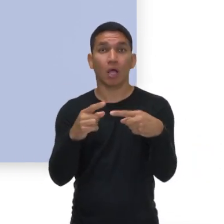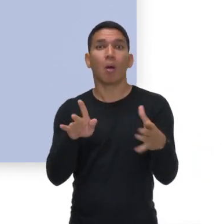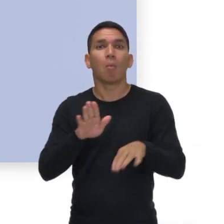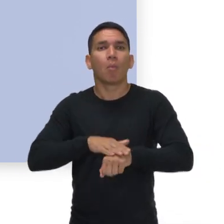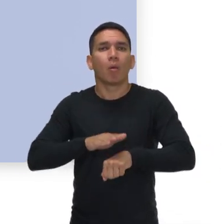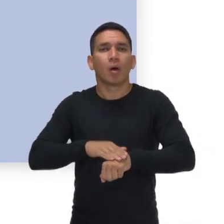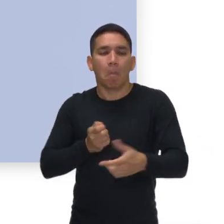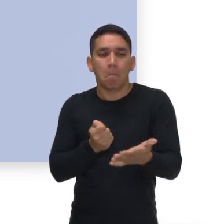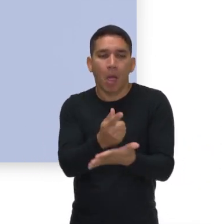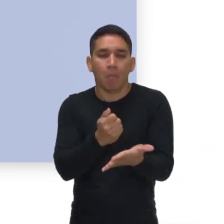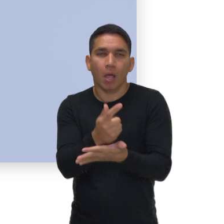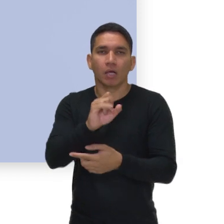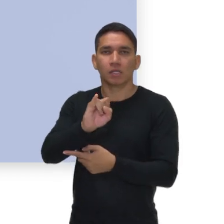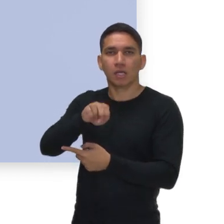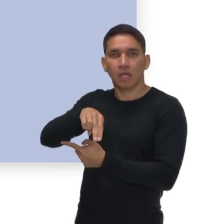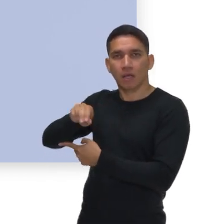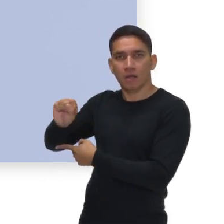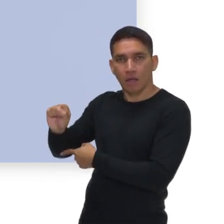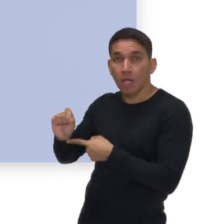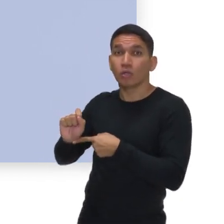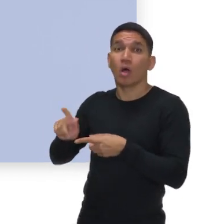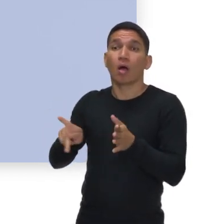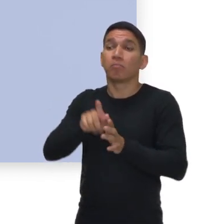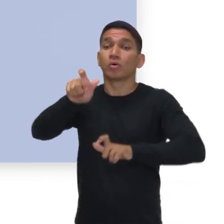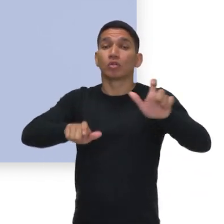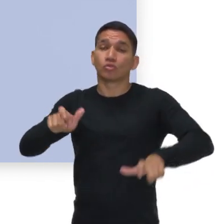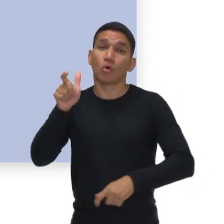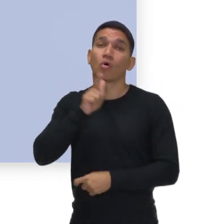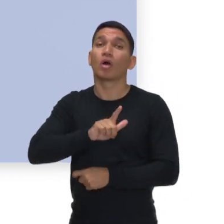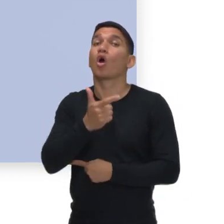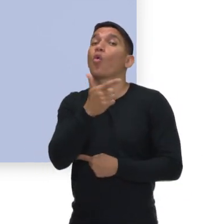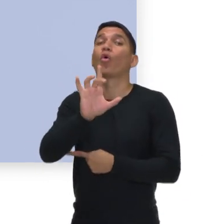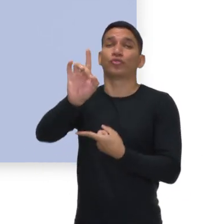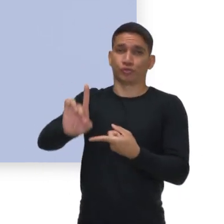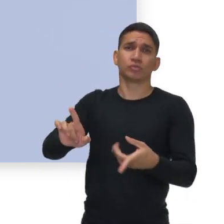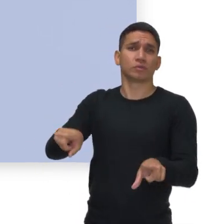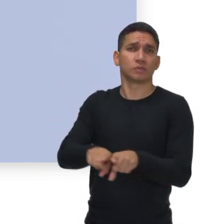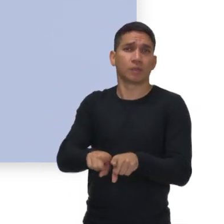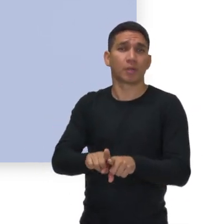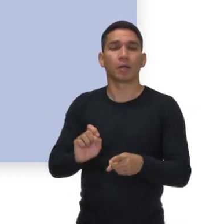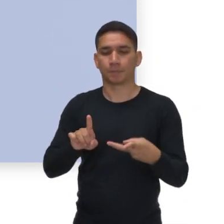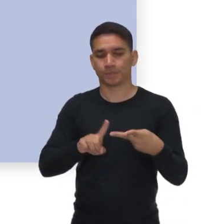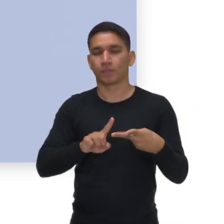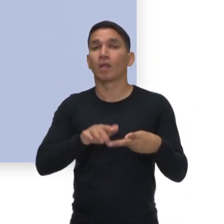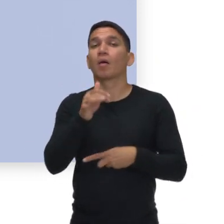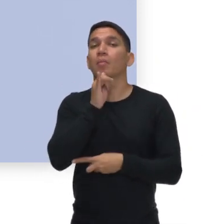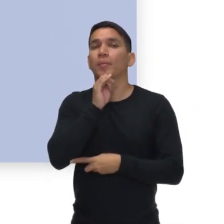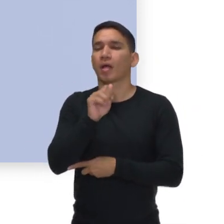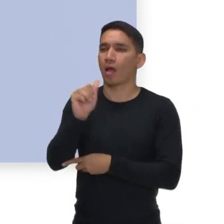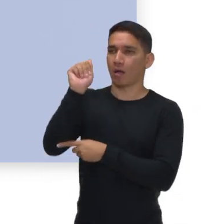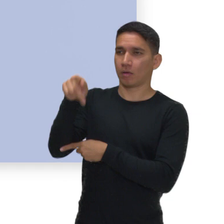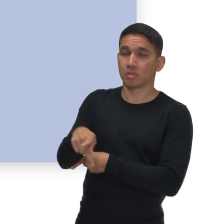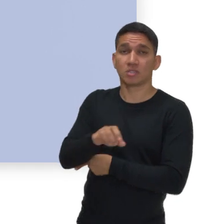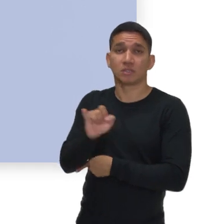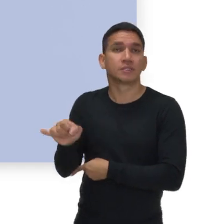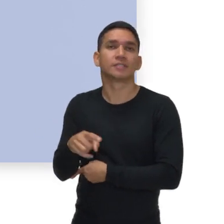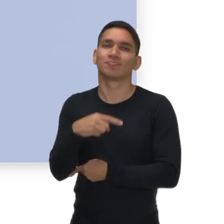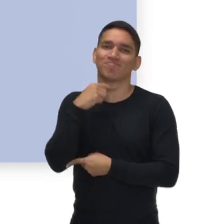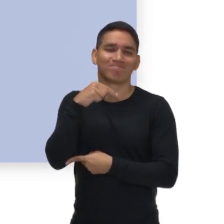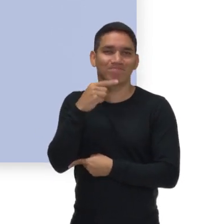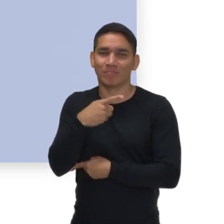contribuir com o pagamento do INSS, os beneficiários passam a ter outros direitos, como aposentadoria